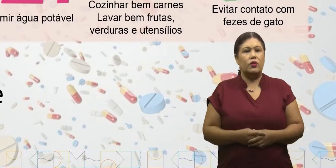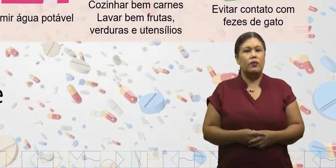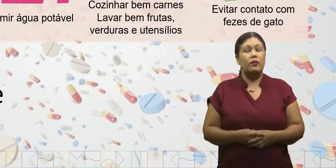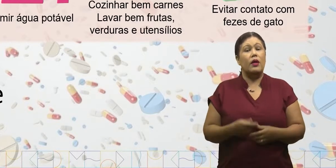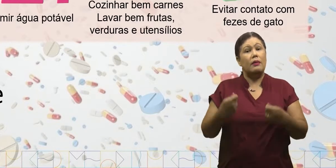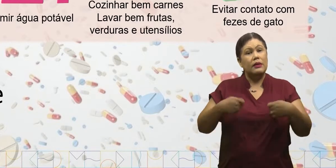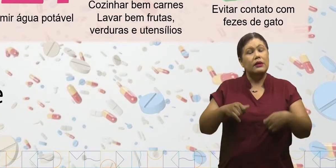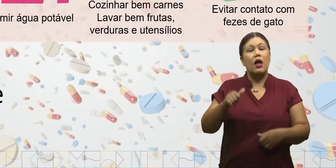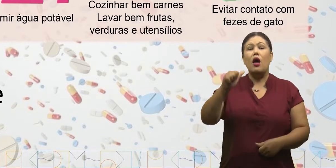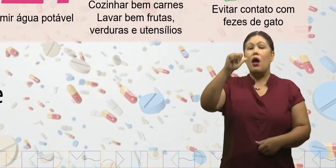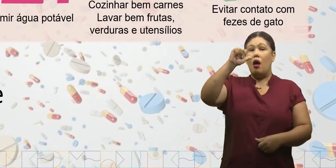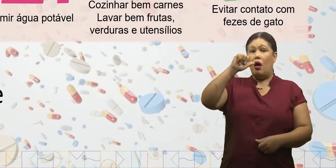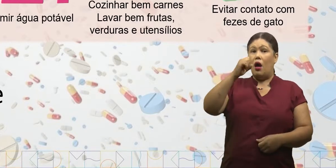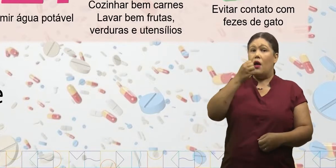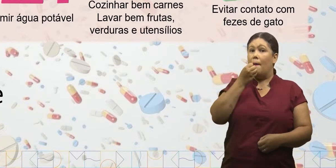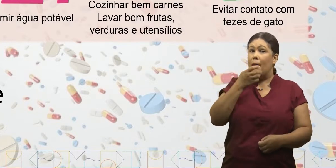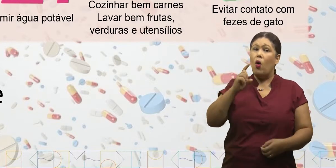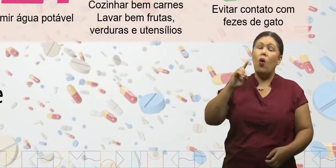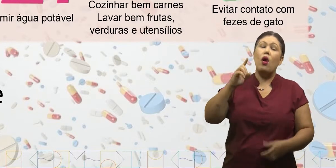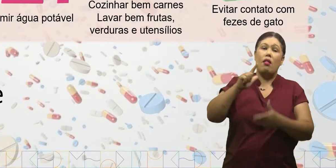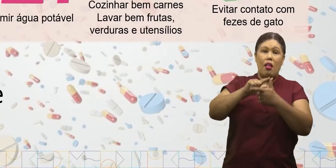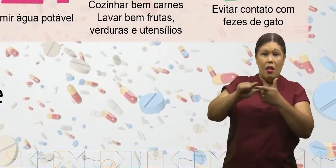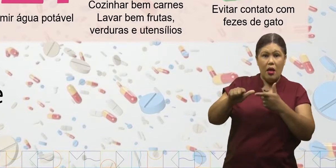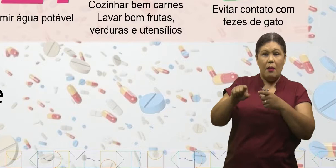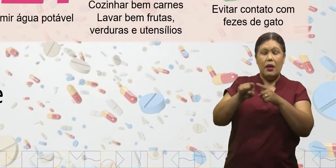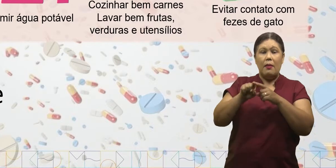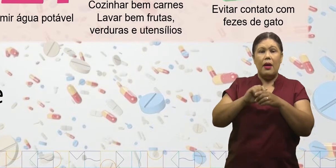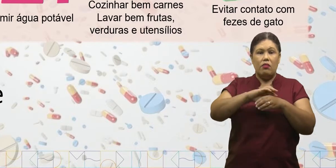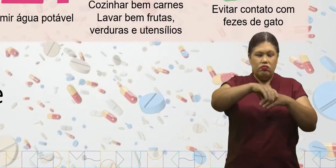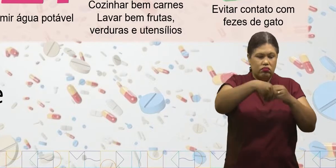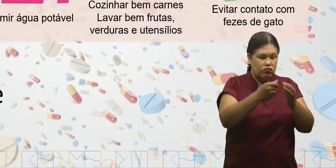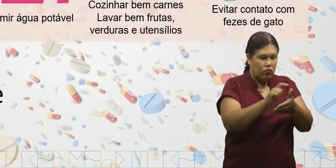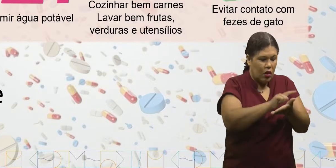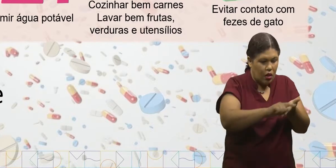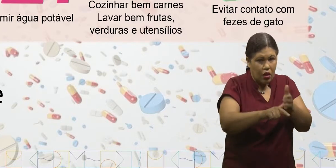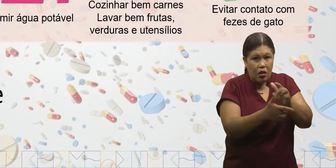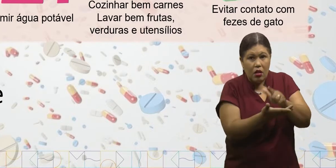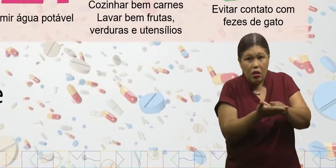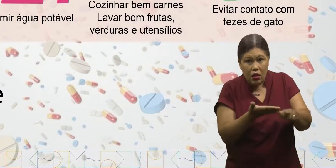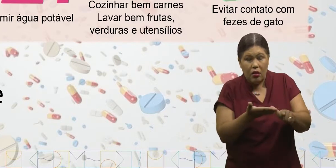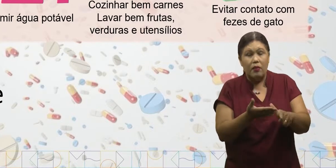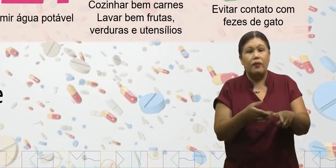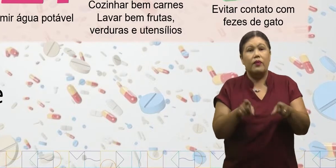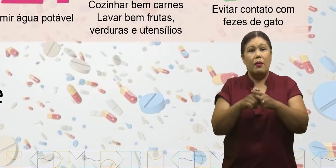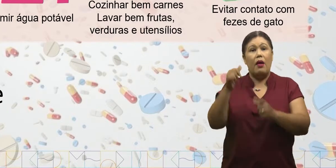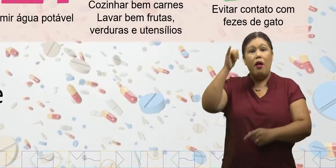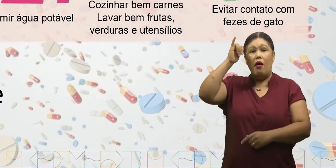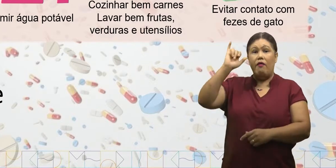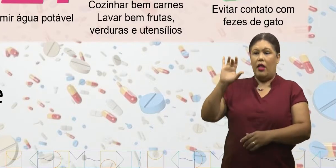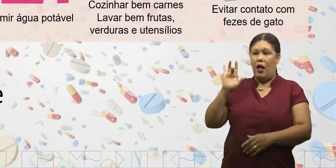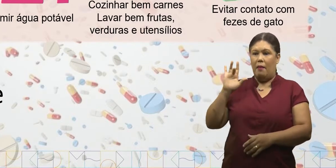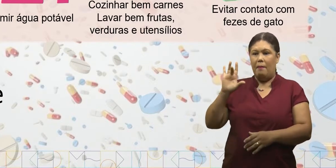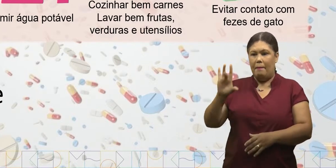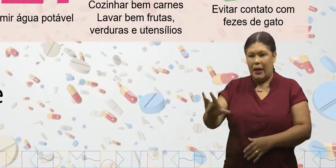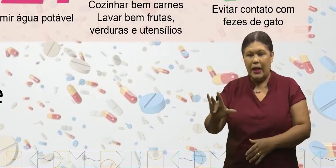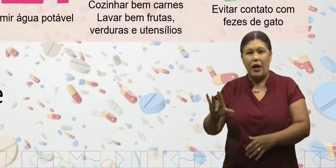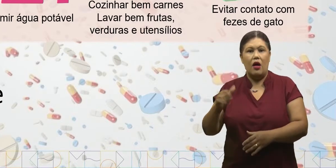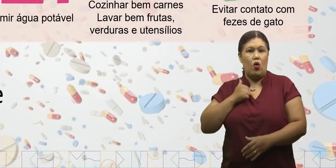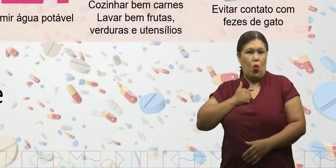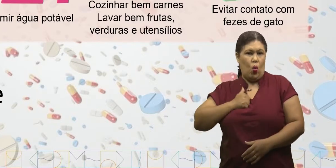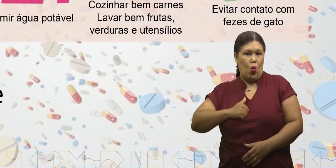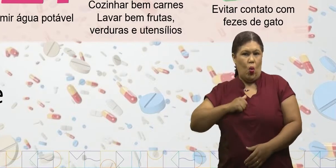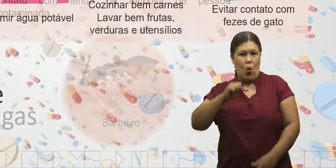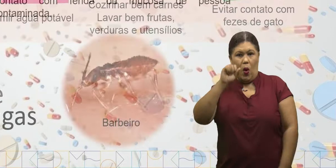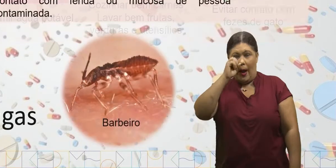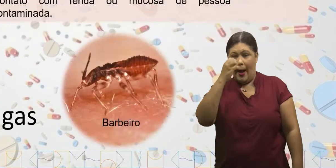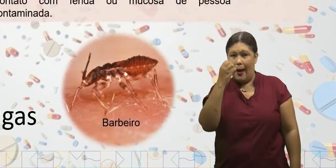potável, carnes bem cozidas, lavar bem frutas, verduras e utensílios de cozinha e evitar contato com fezes